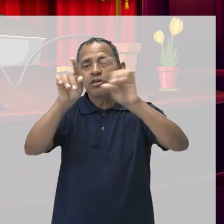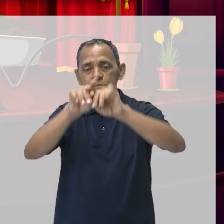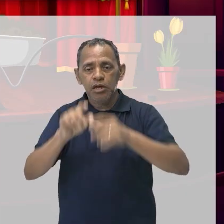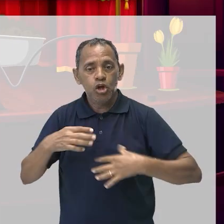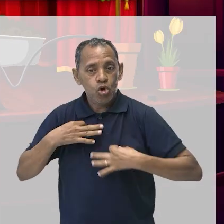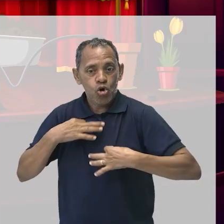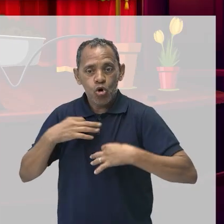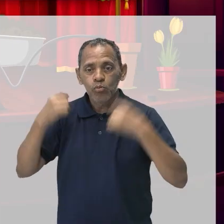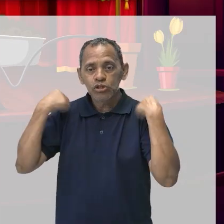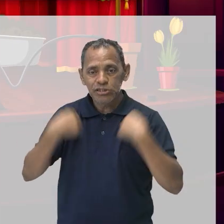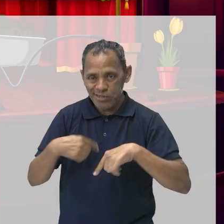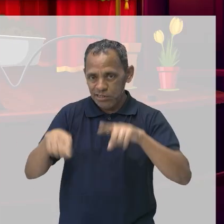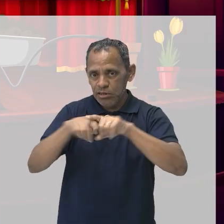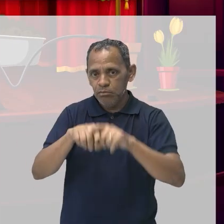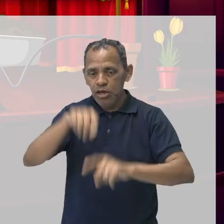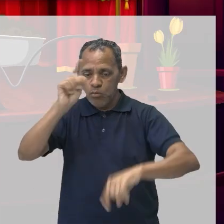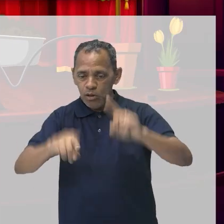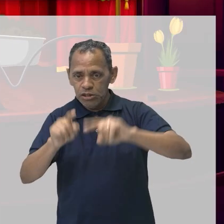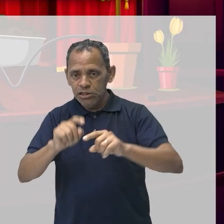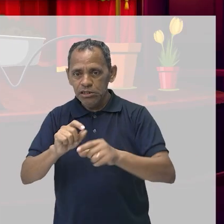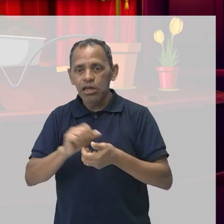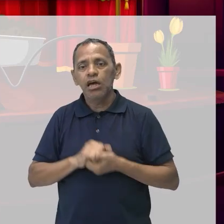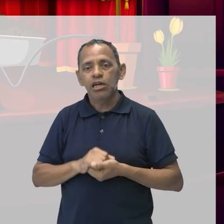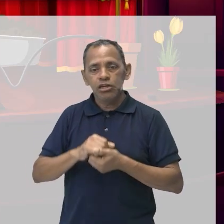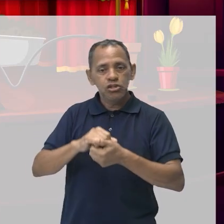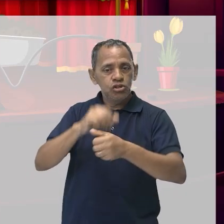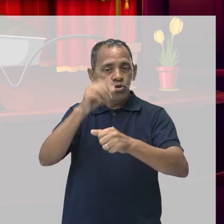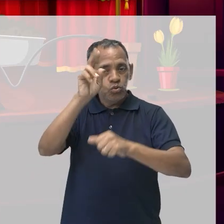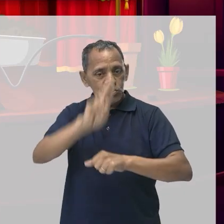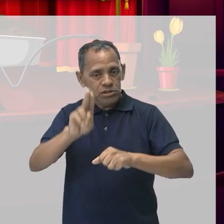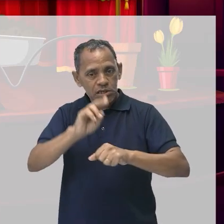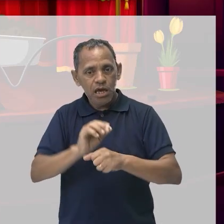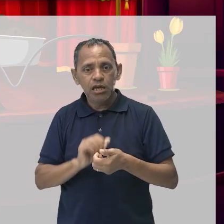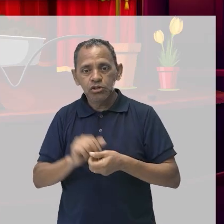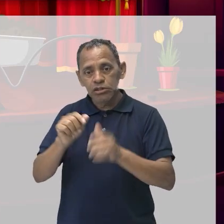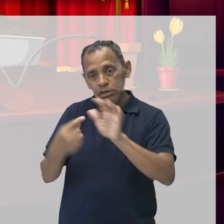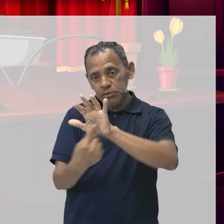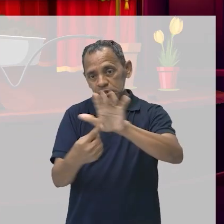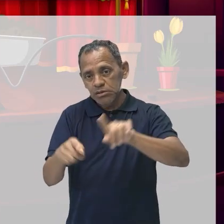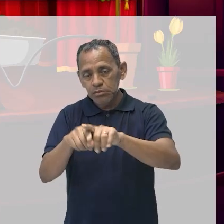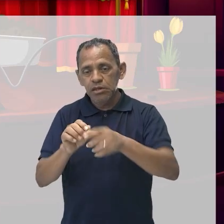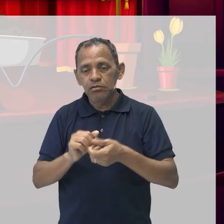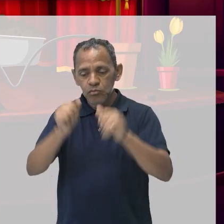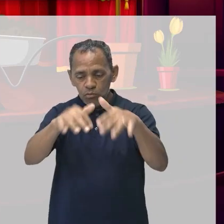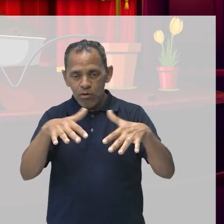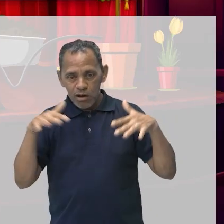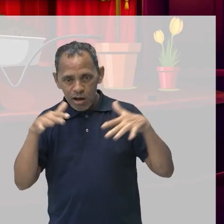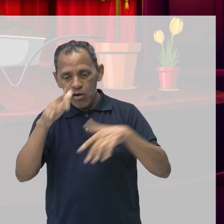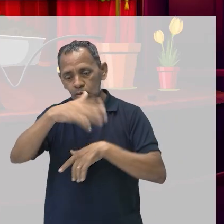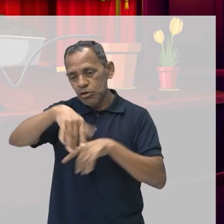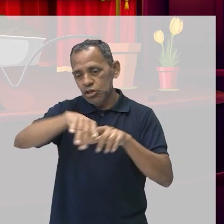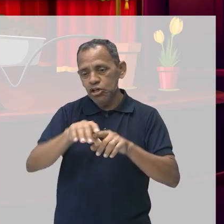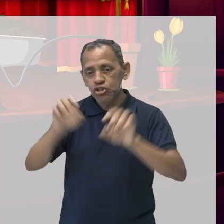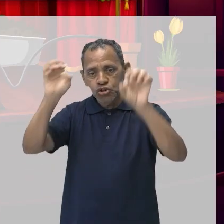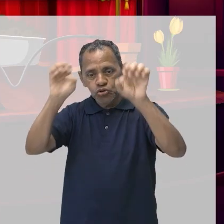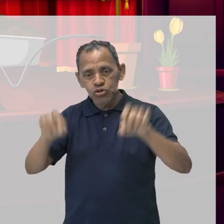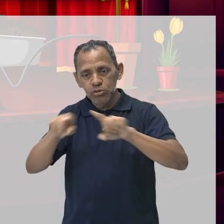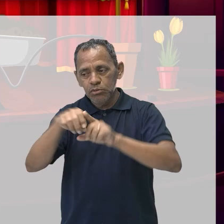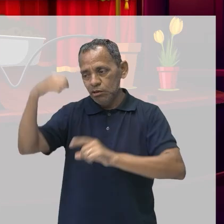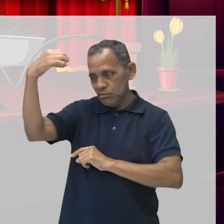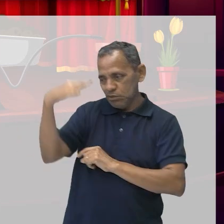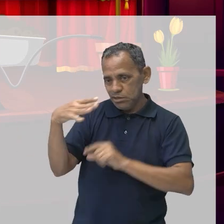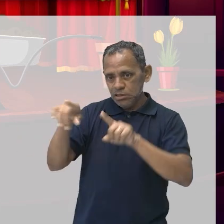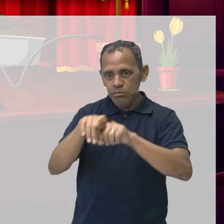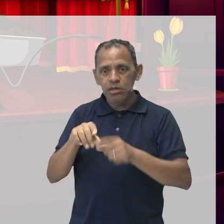trajes, adereços, objetos de cenas e utensílio, cenário, palco, ambiente, estrutura,